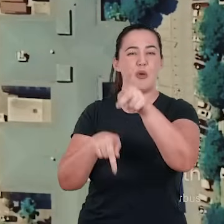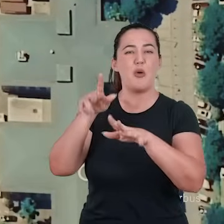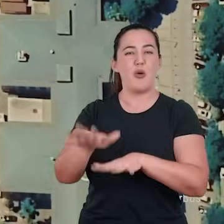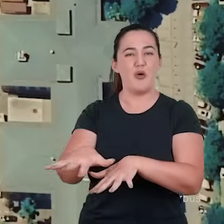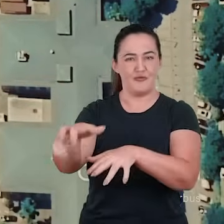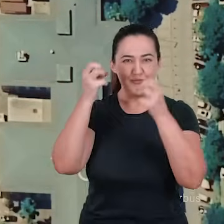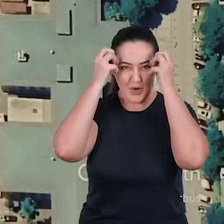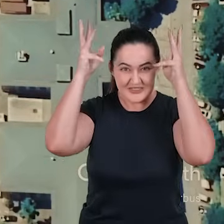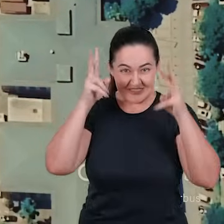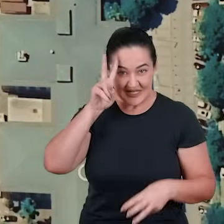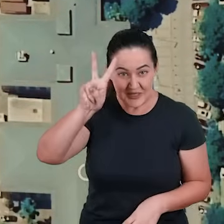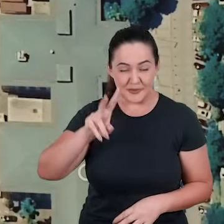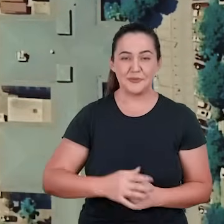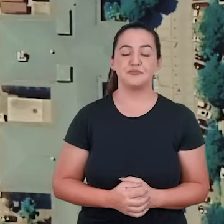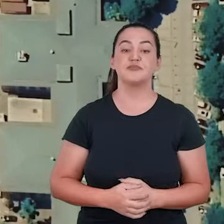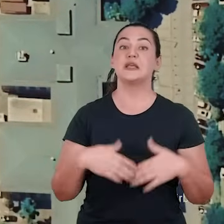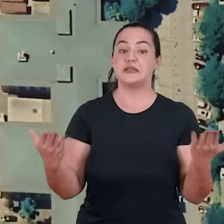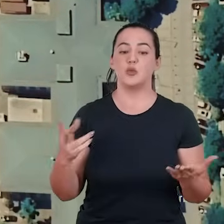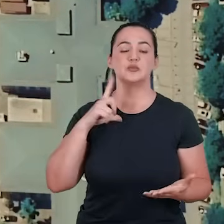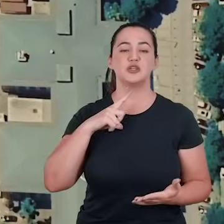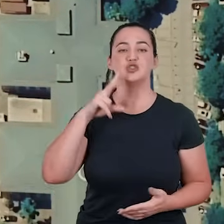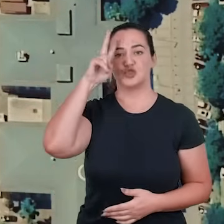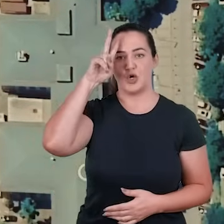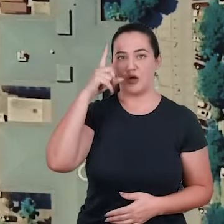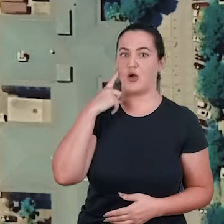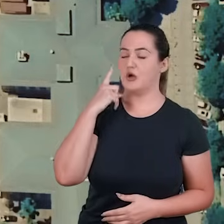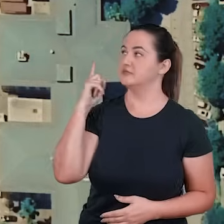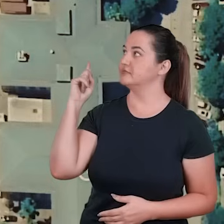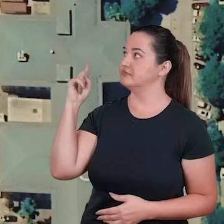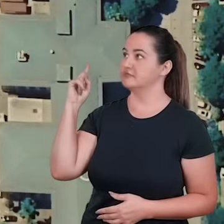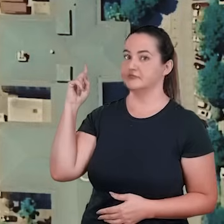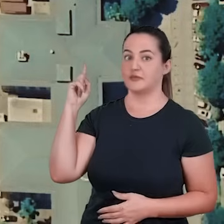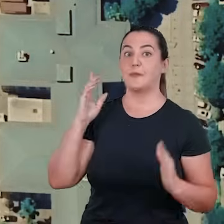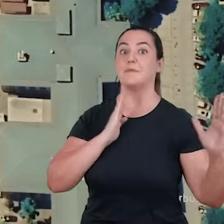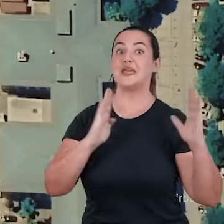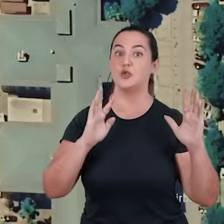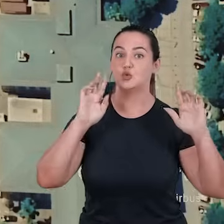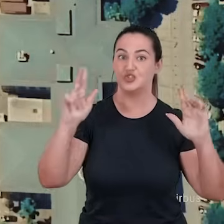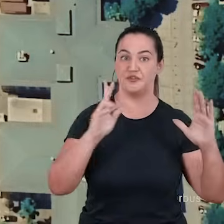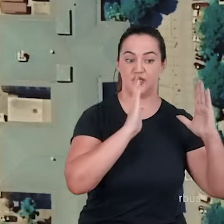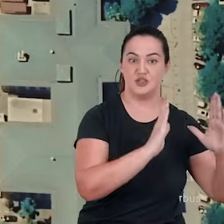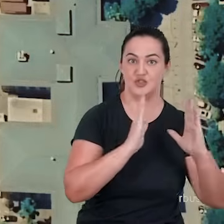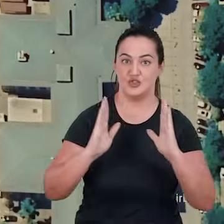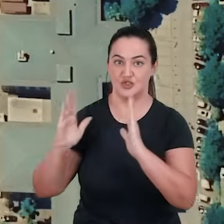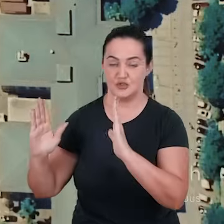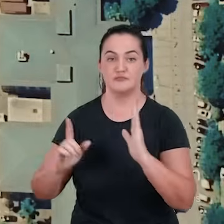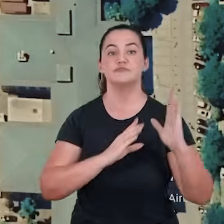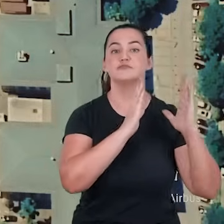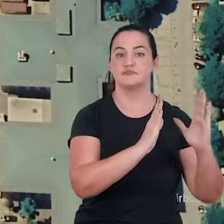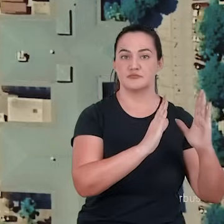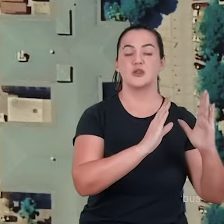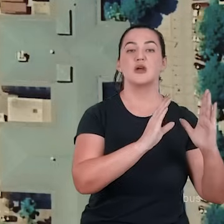de Constantino VII, depois uma parte, um pedaço do templo justamente de Apolo, e